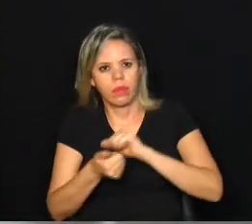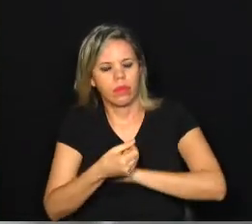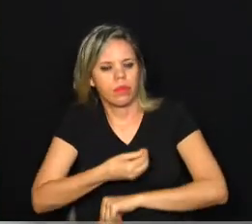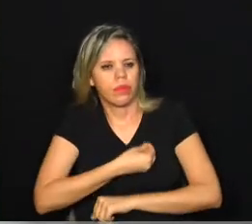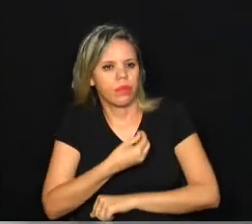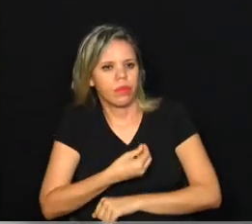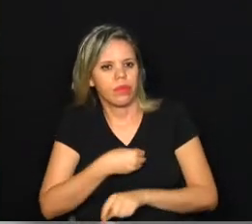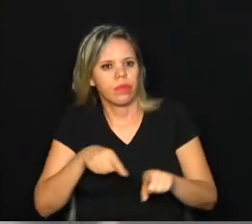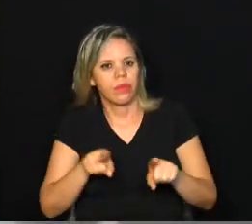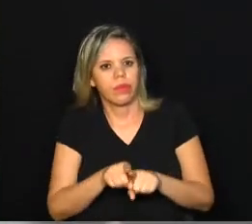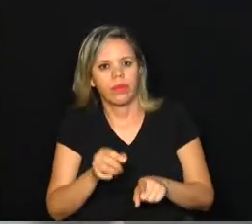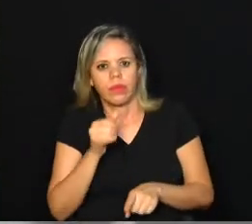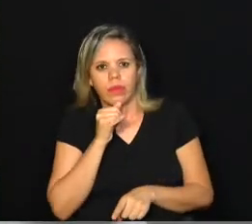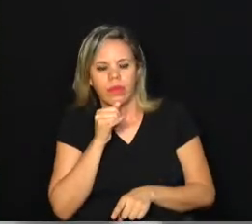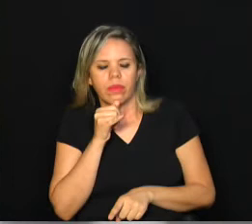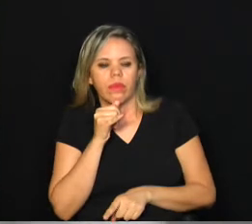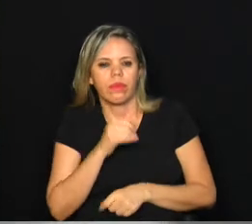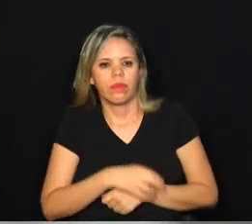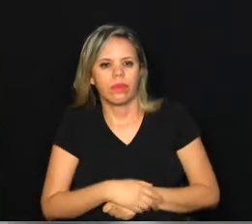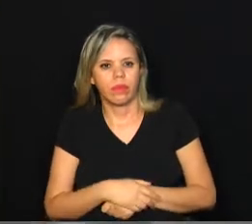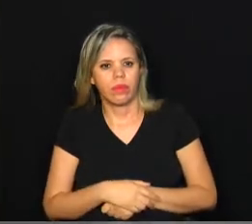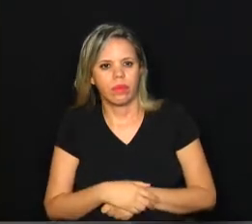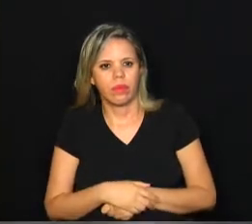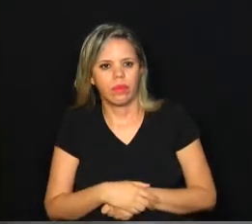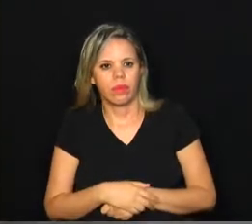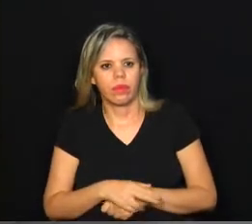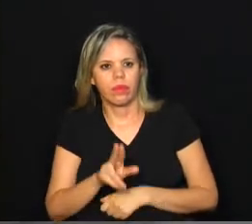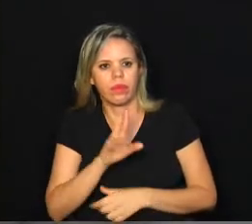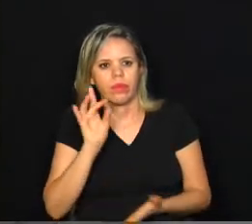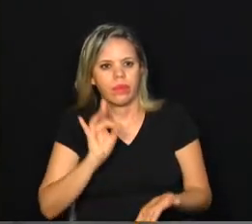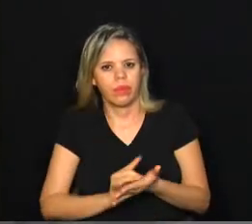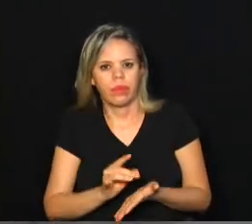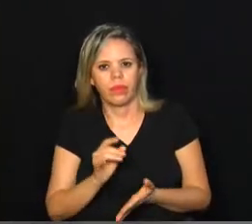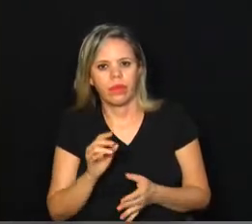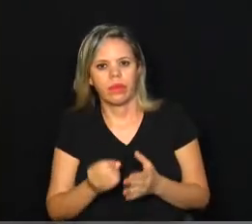como aquele do